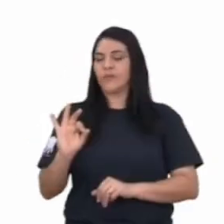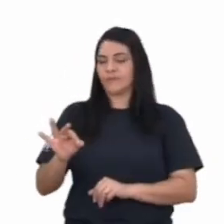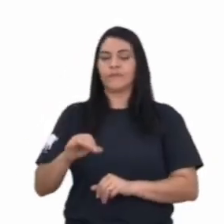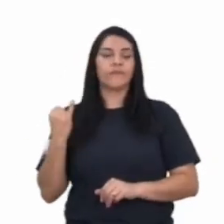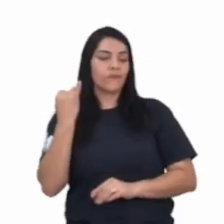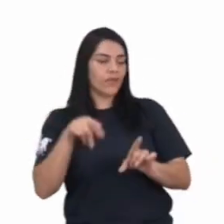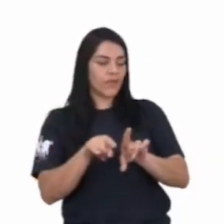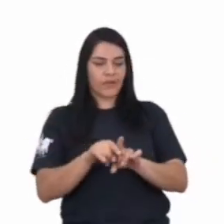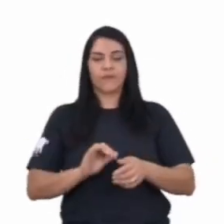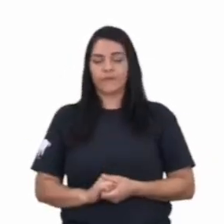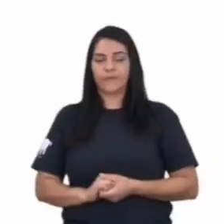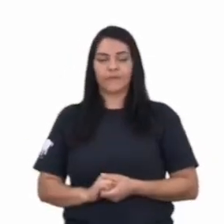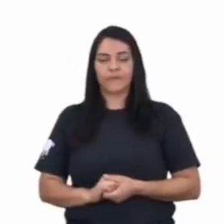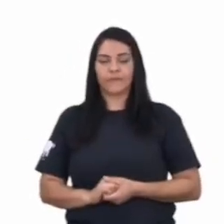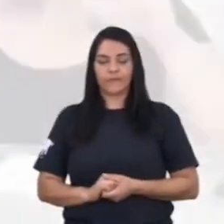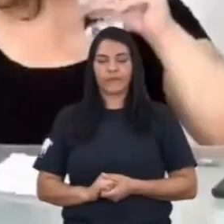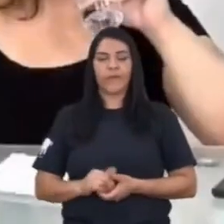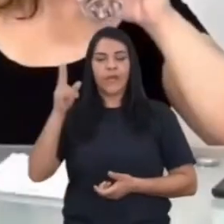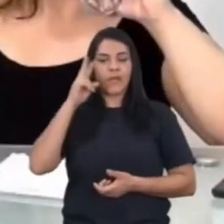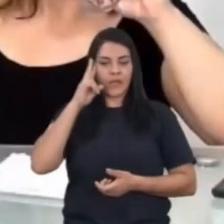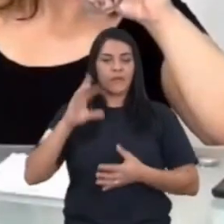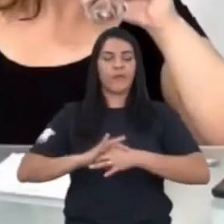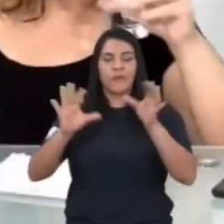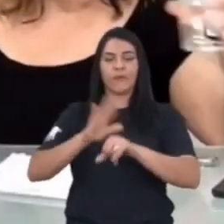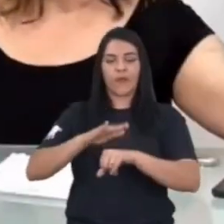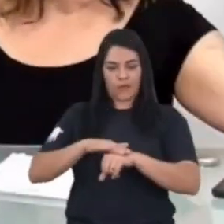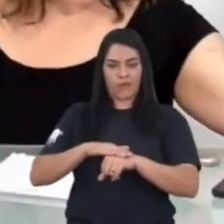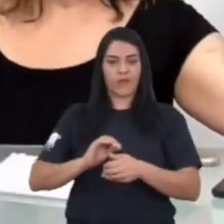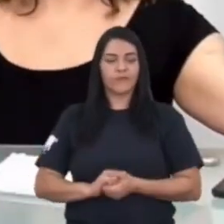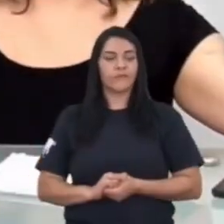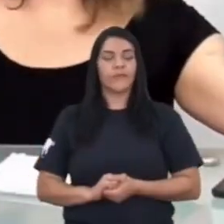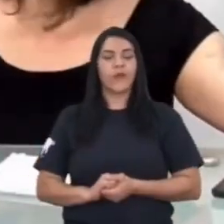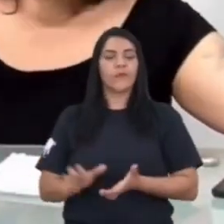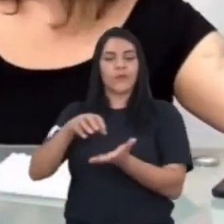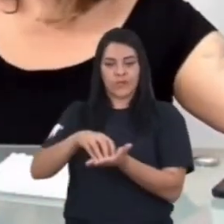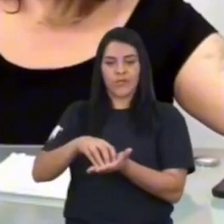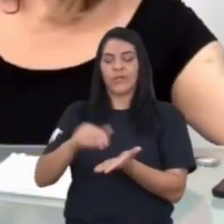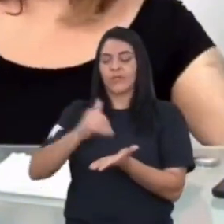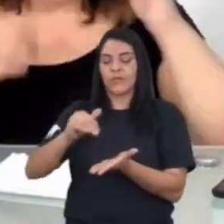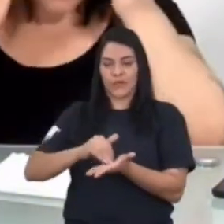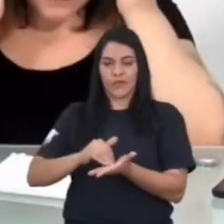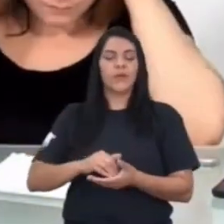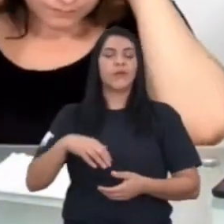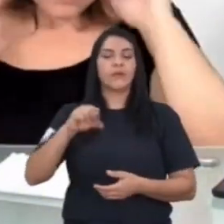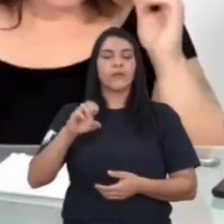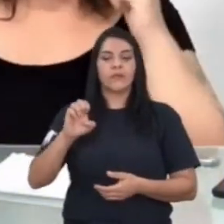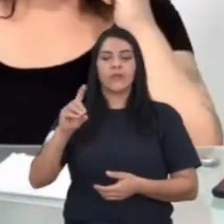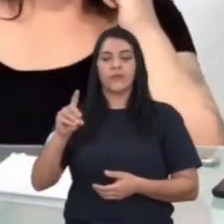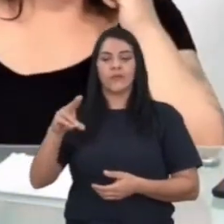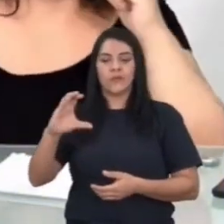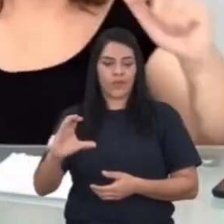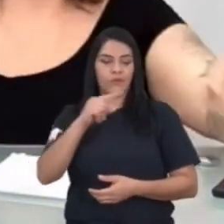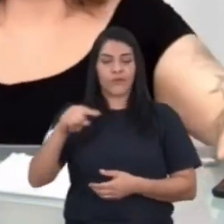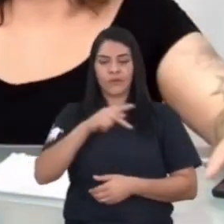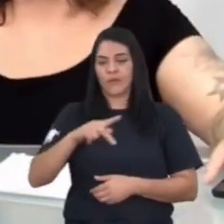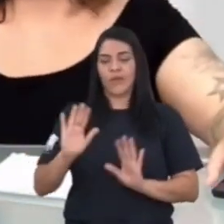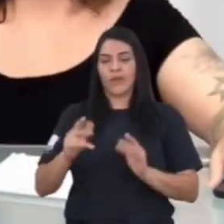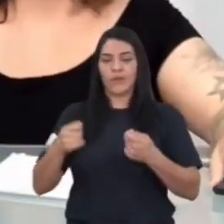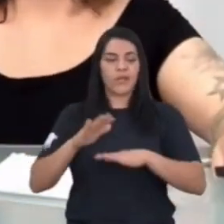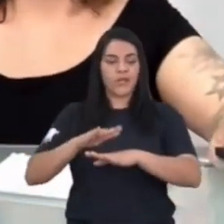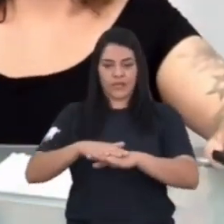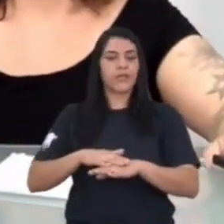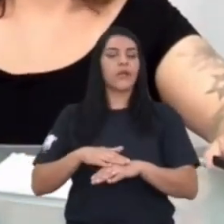É importante, né, Helena, ressaltar que a liberação é feita pelo órgão central, né, por nós aqui da SEDUC. Isso. Então, professor, você não precisa ter nenhuma ação sobre